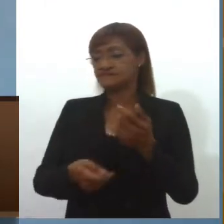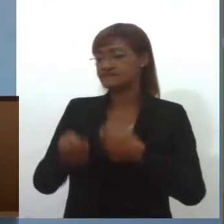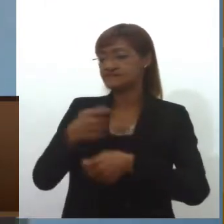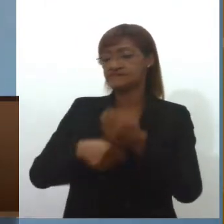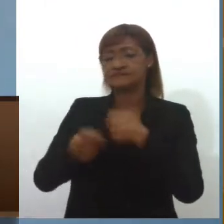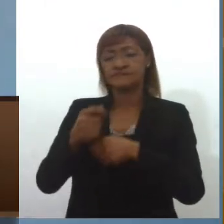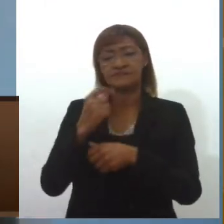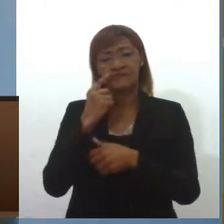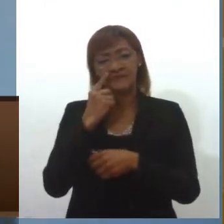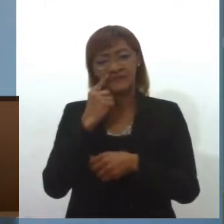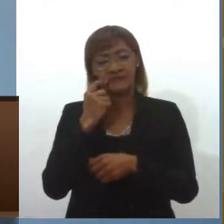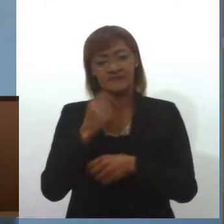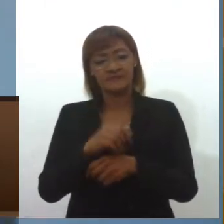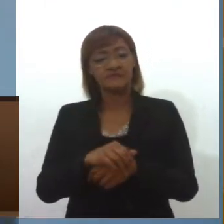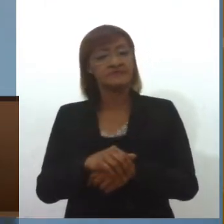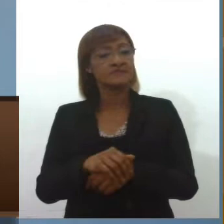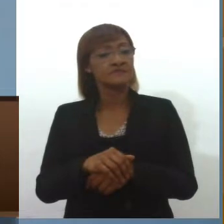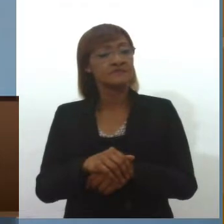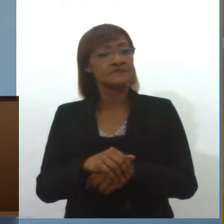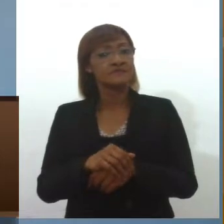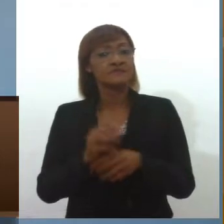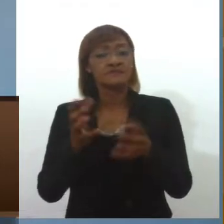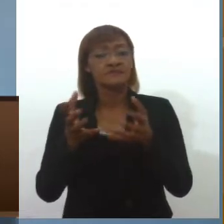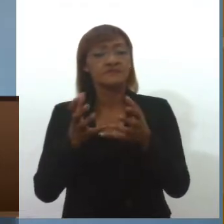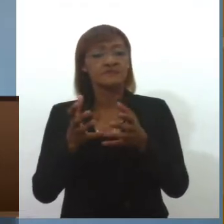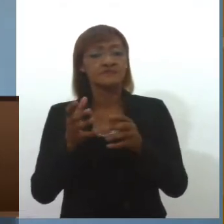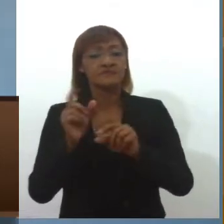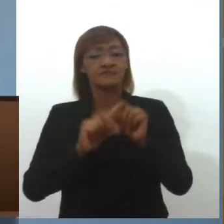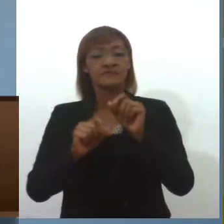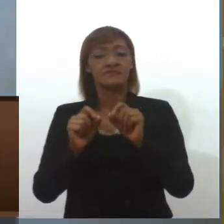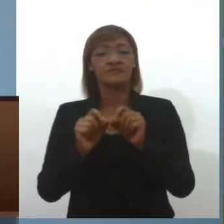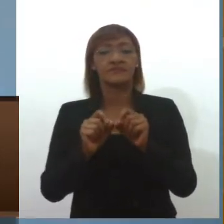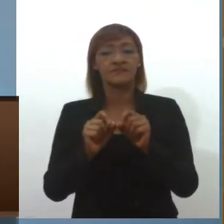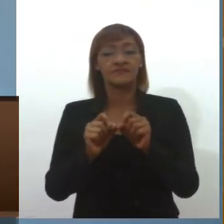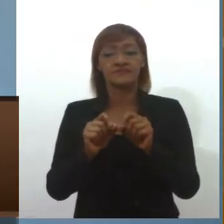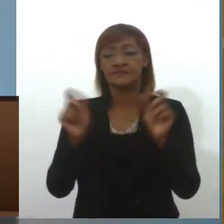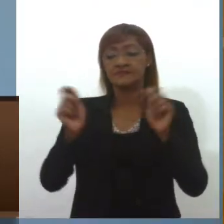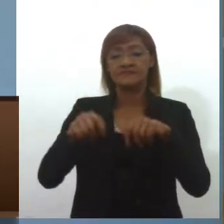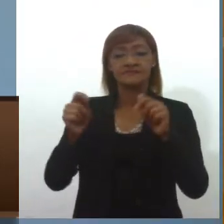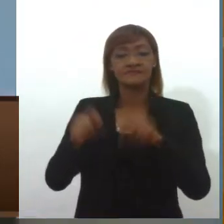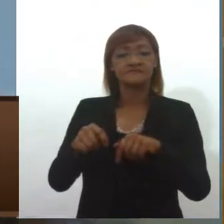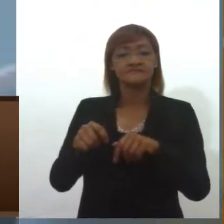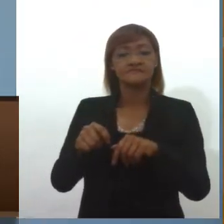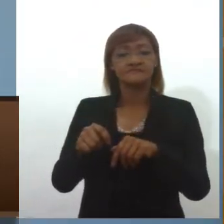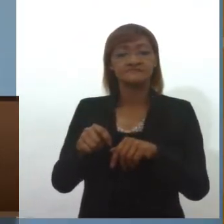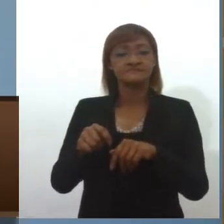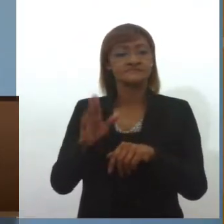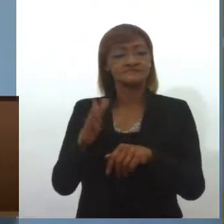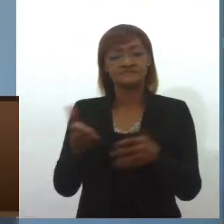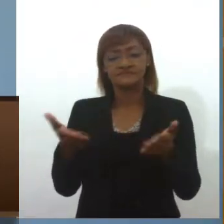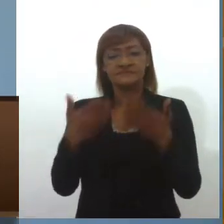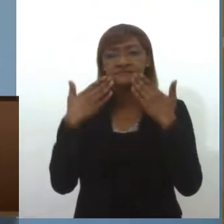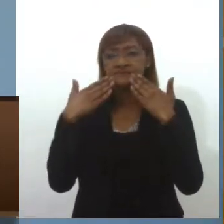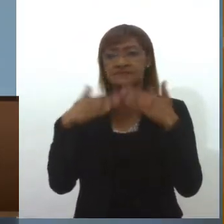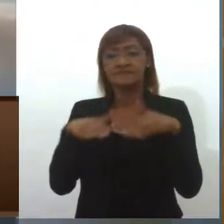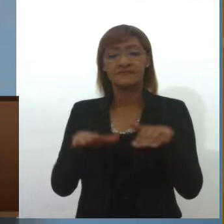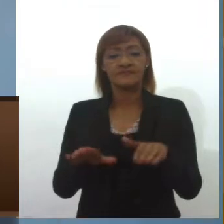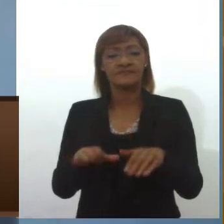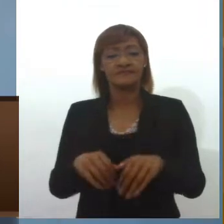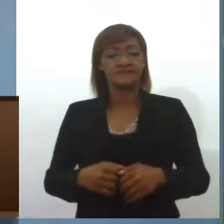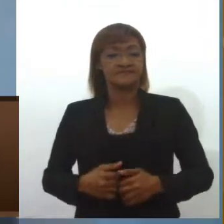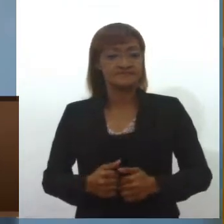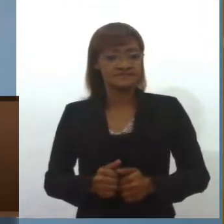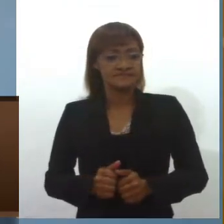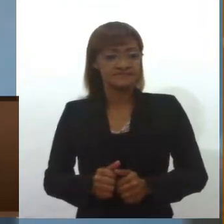muito, porque o mercado espera por isso. Ele espera uma elevação da Selic, porque é o natural, em um momento de inflação descompensada. Mas